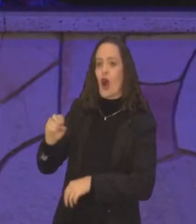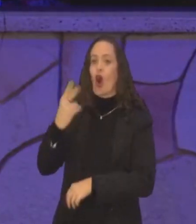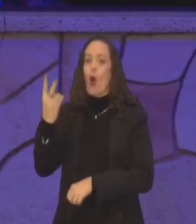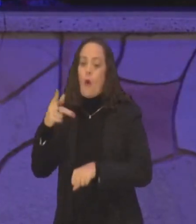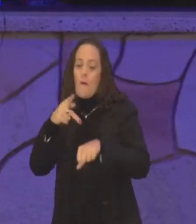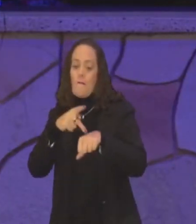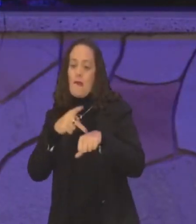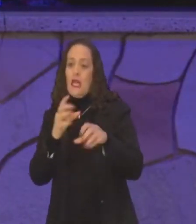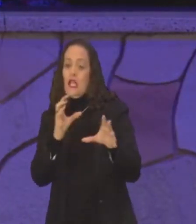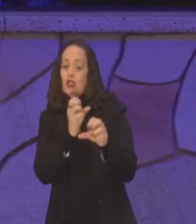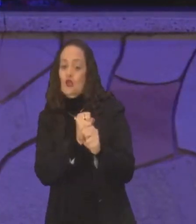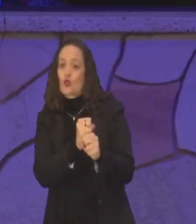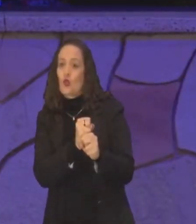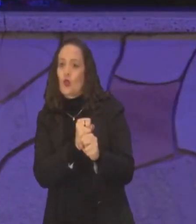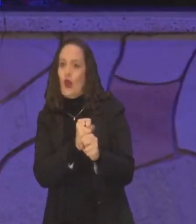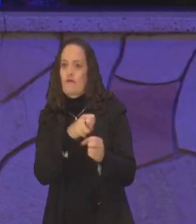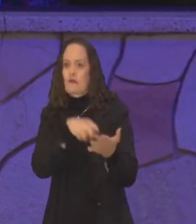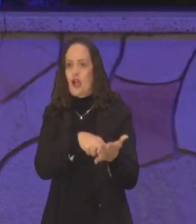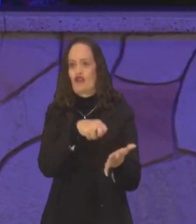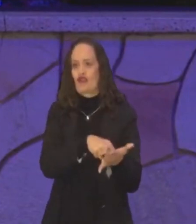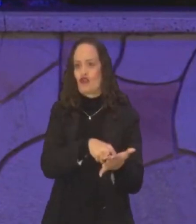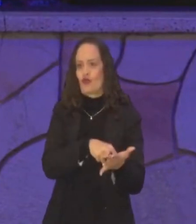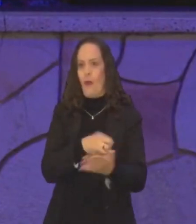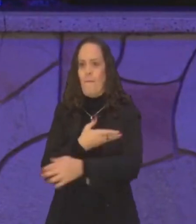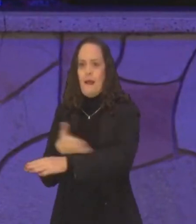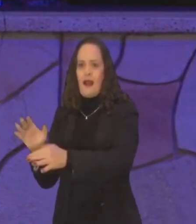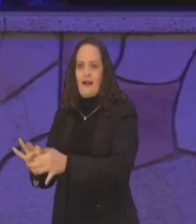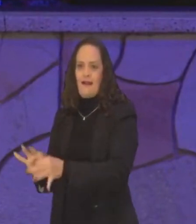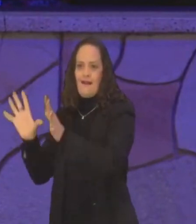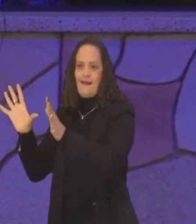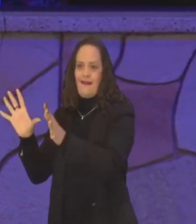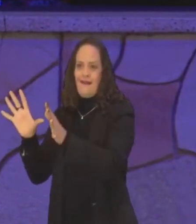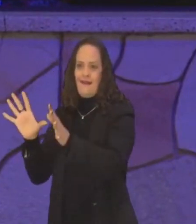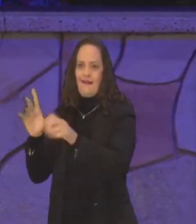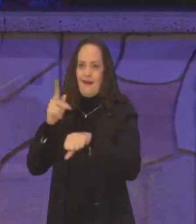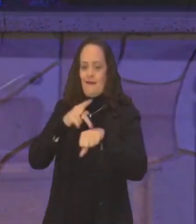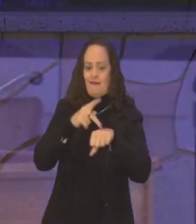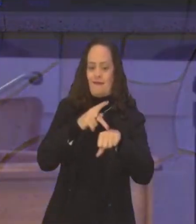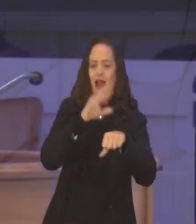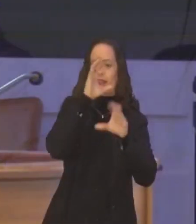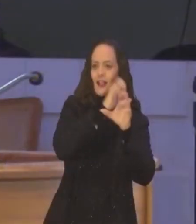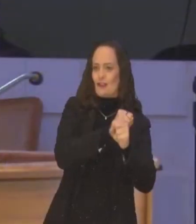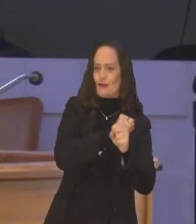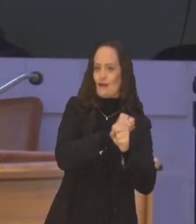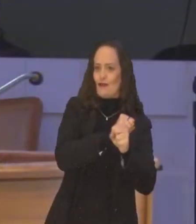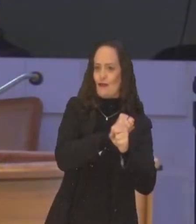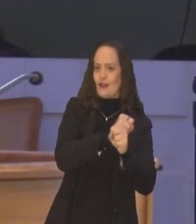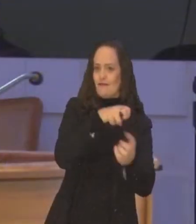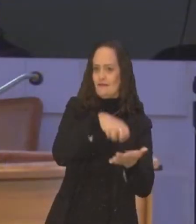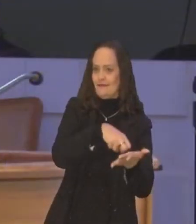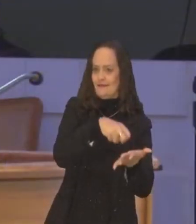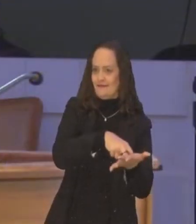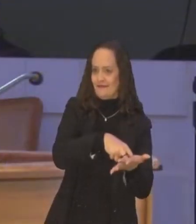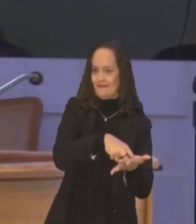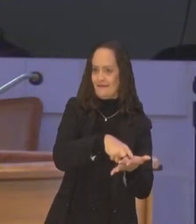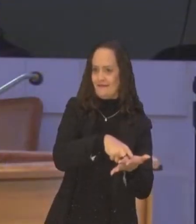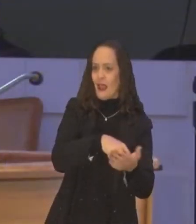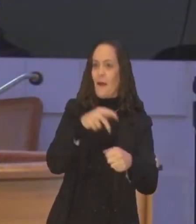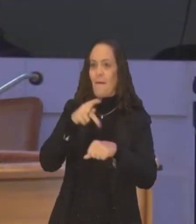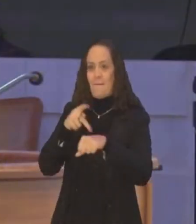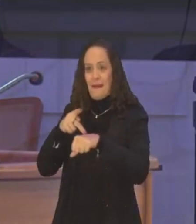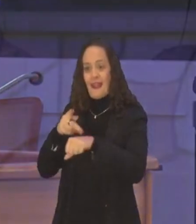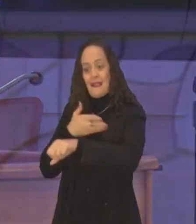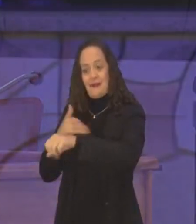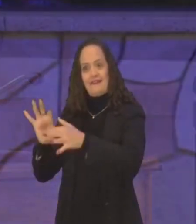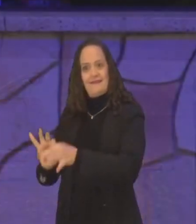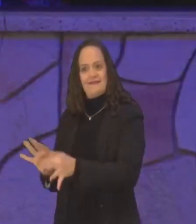escura, uma pedra de condenação, uma pedra preta. E a pessoa que recebesse a pedrinha branca, ela era absolvida. Mas